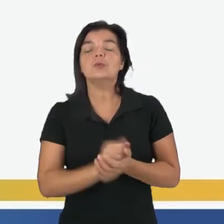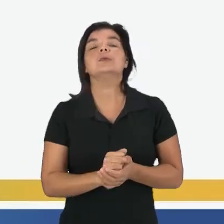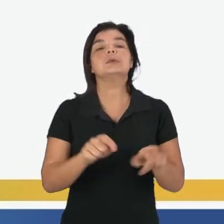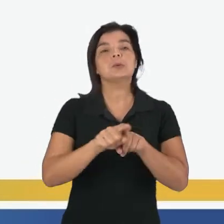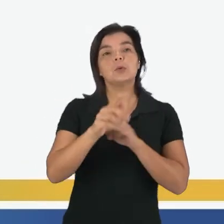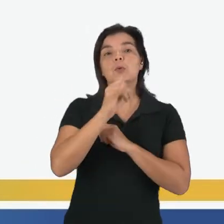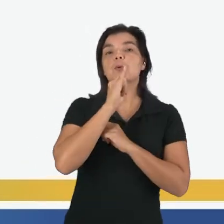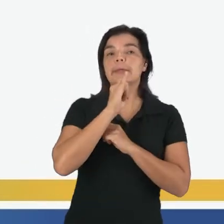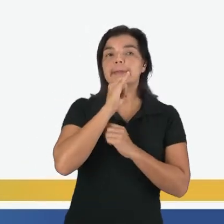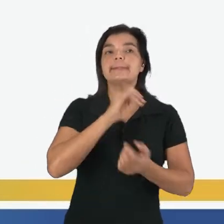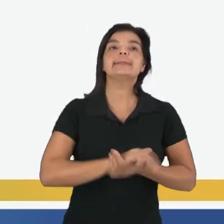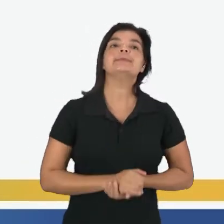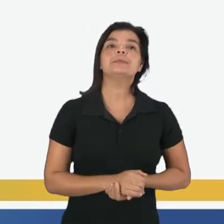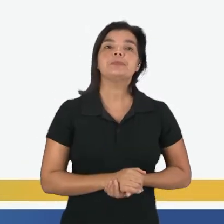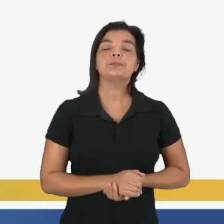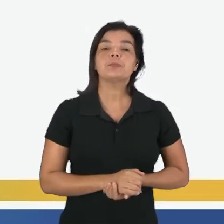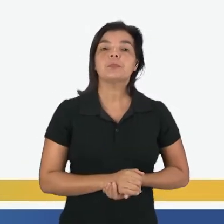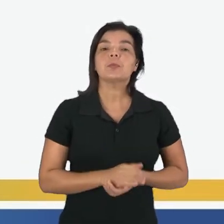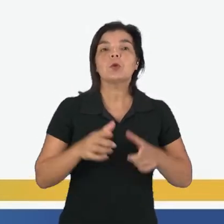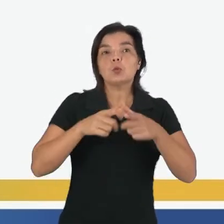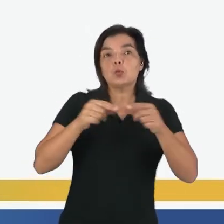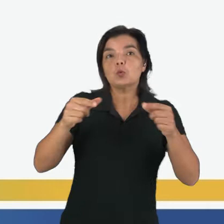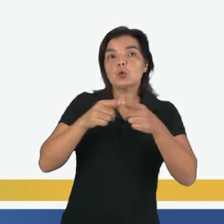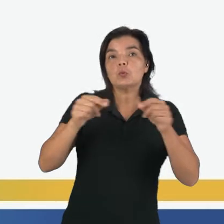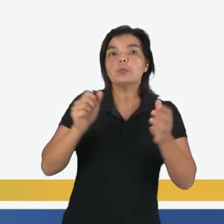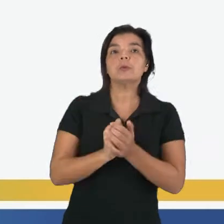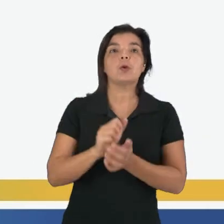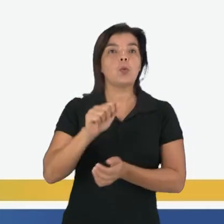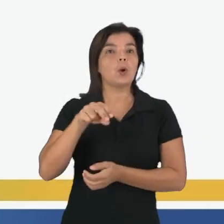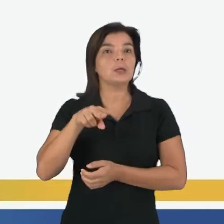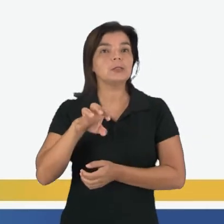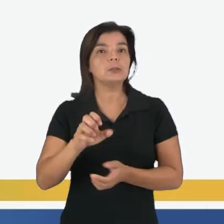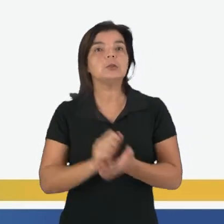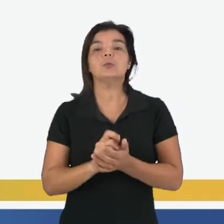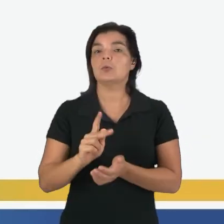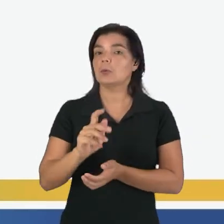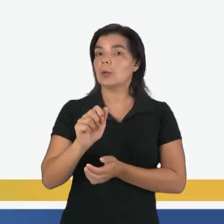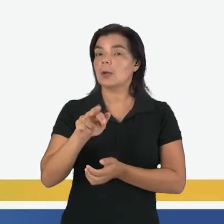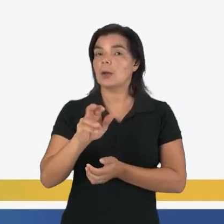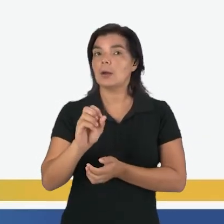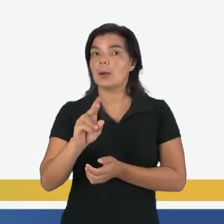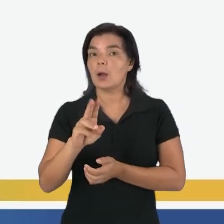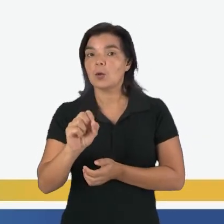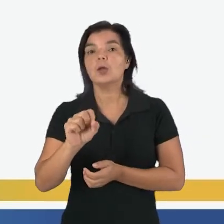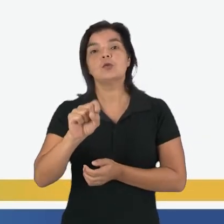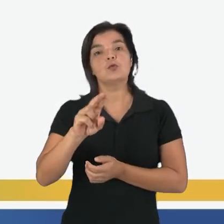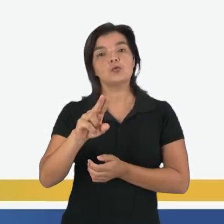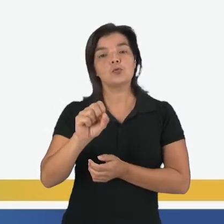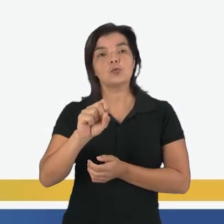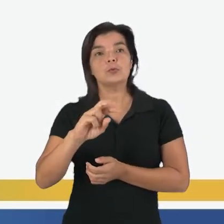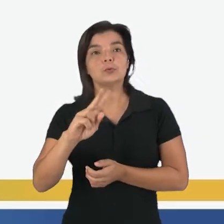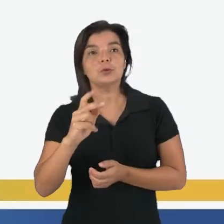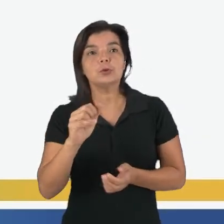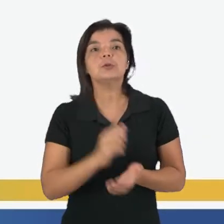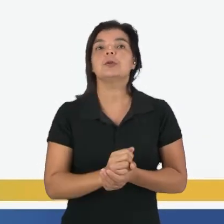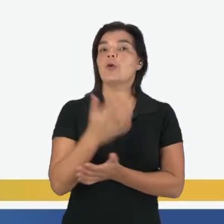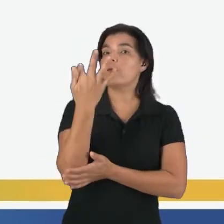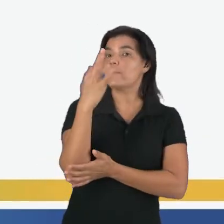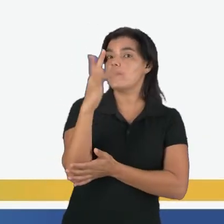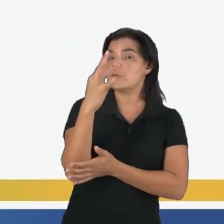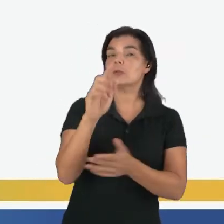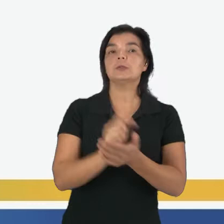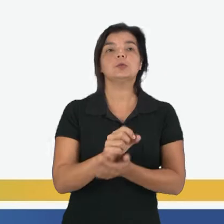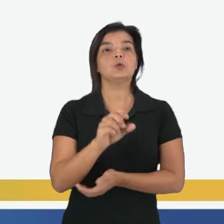como exemplo de estrangeirismo. Do japonês, tem o anime, o karaokê, o sushi. Do francês, tem o